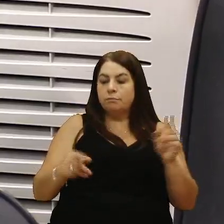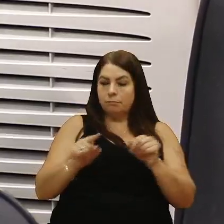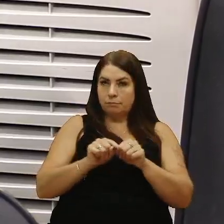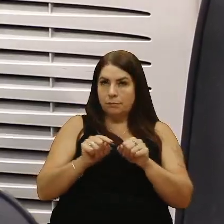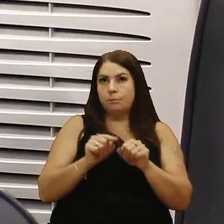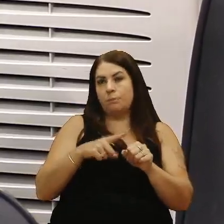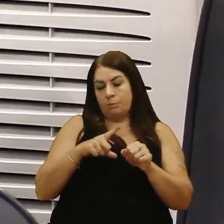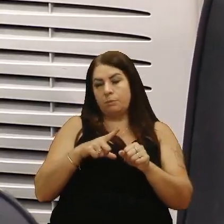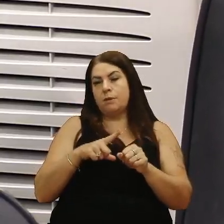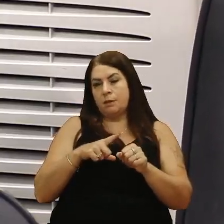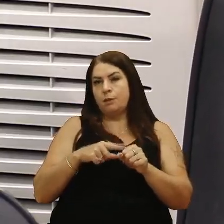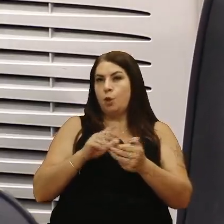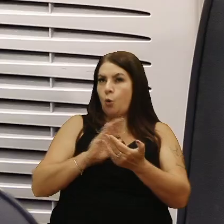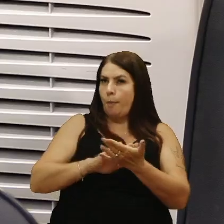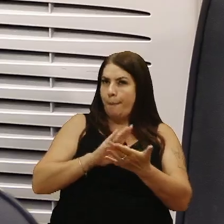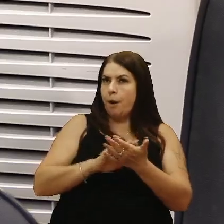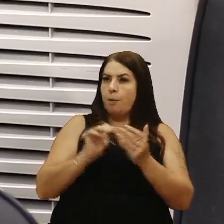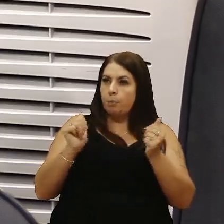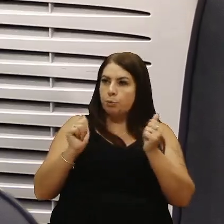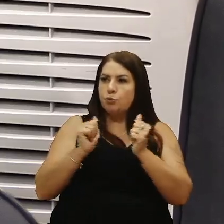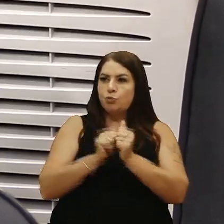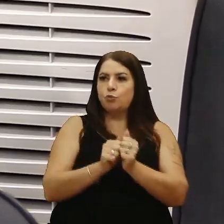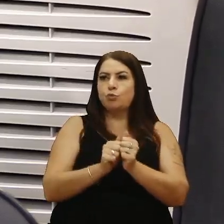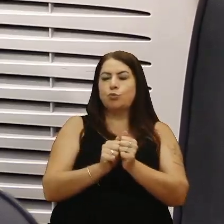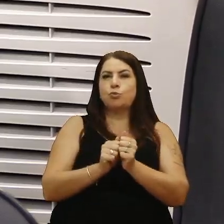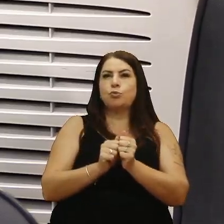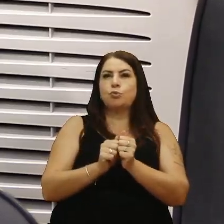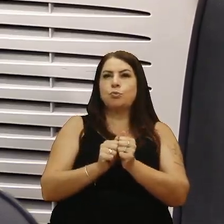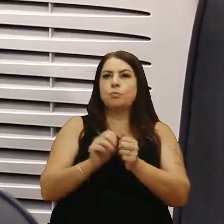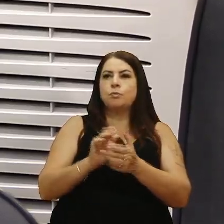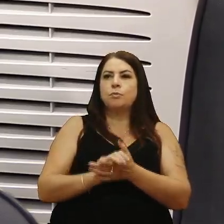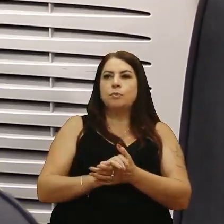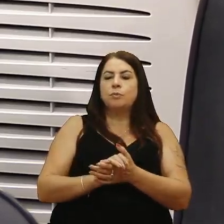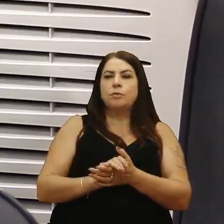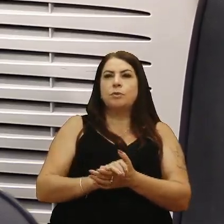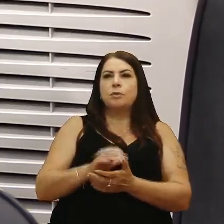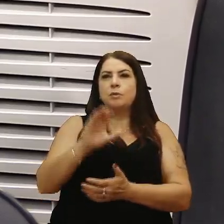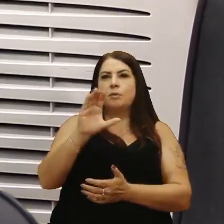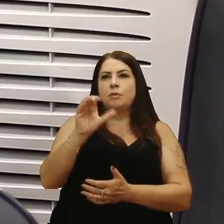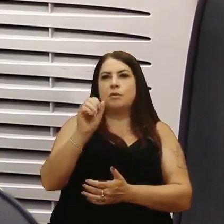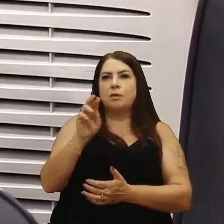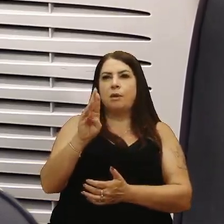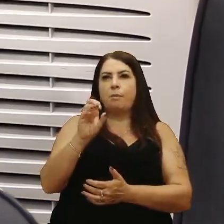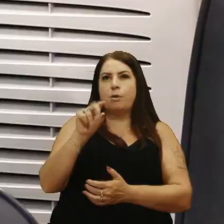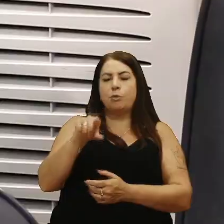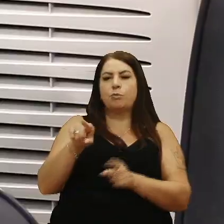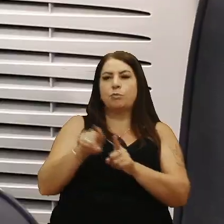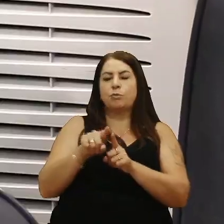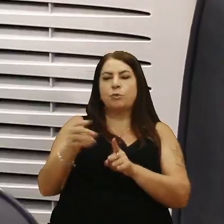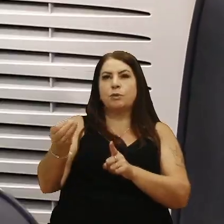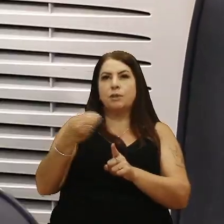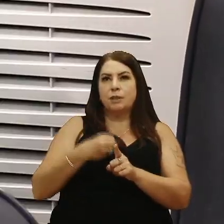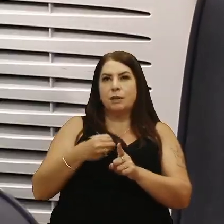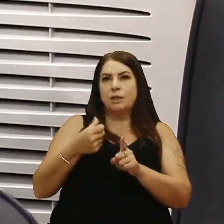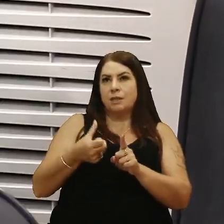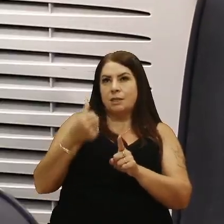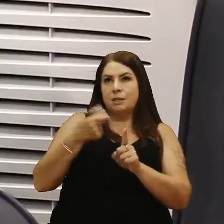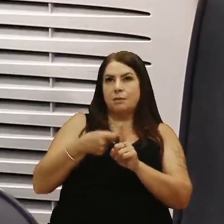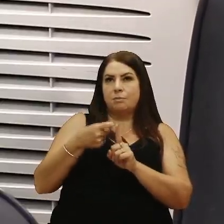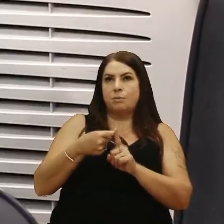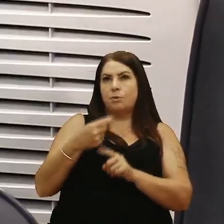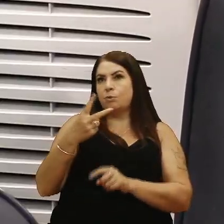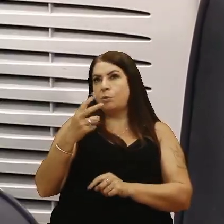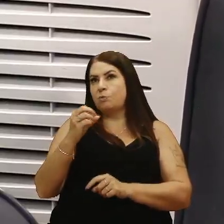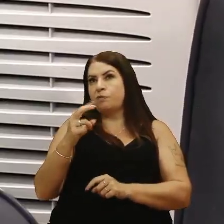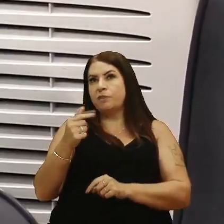também, cobrar, estar juntos, procurar que o Caberlon nos dê um posicionamento, que a licitação é 6 meses, daqui a pouco é